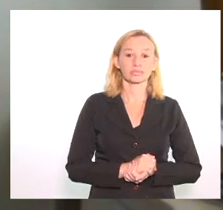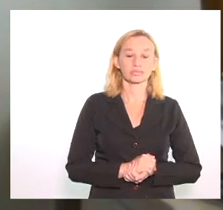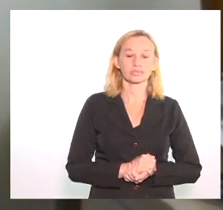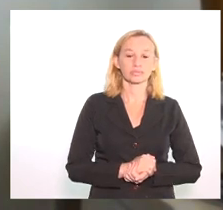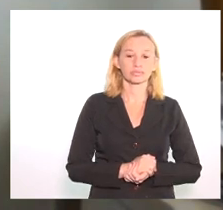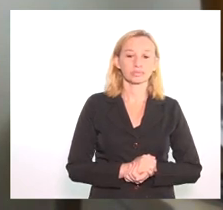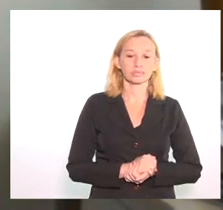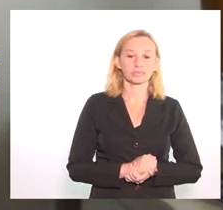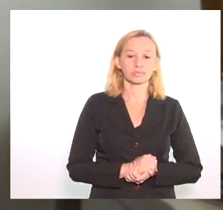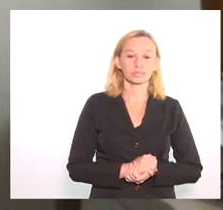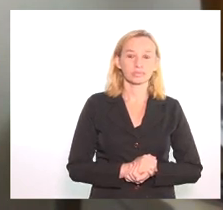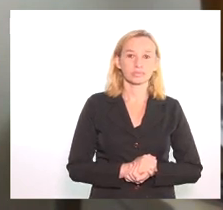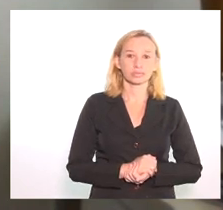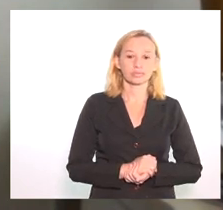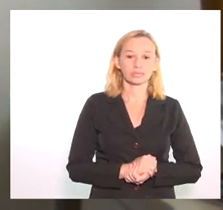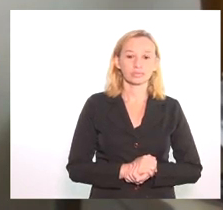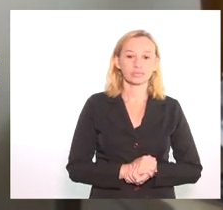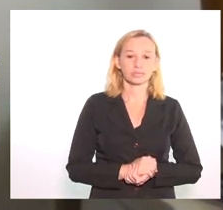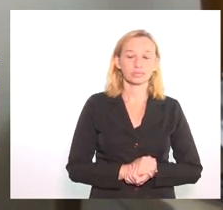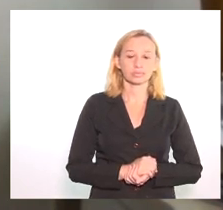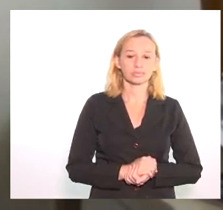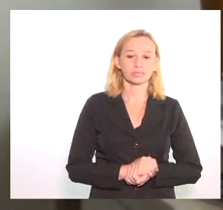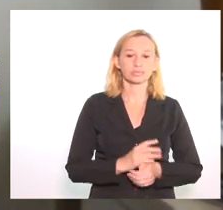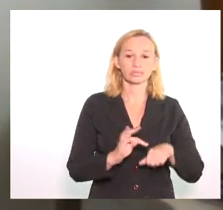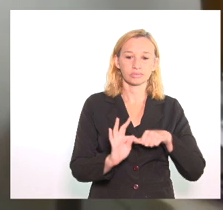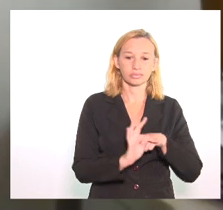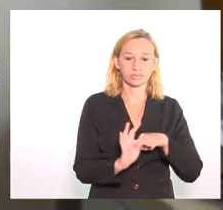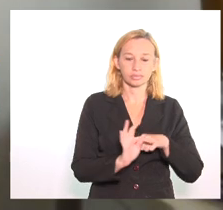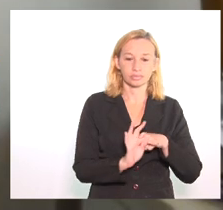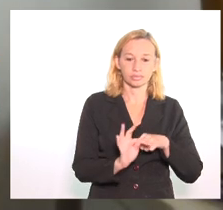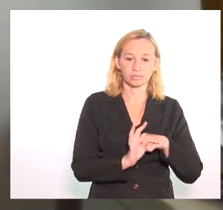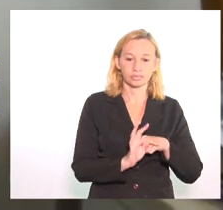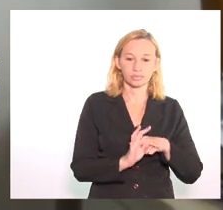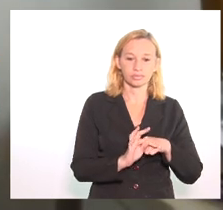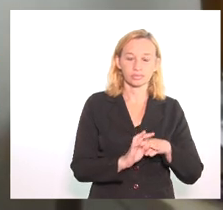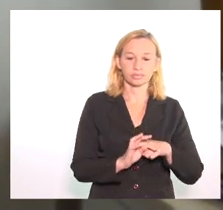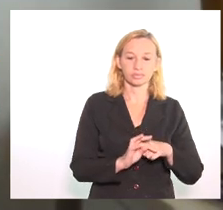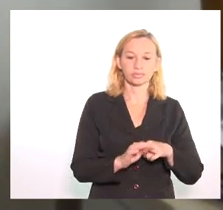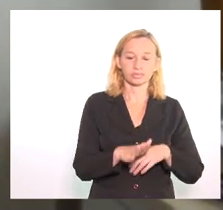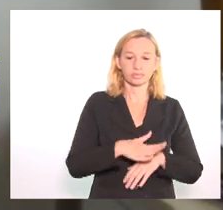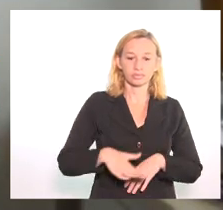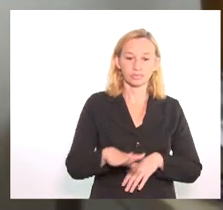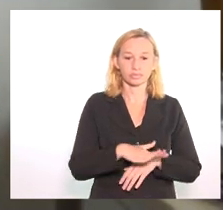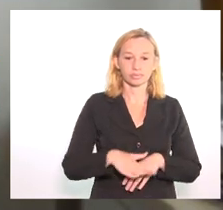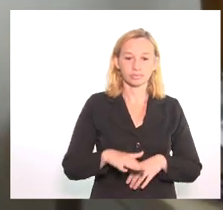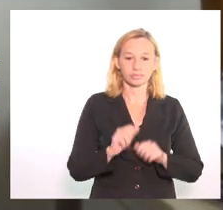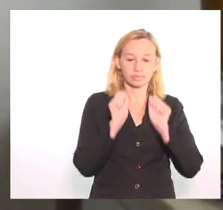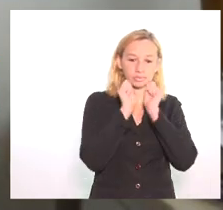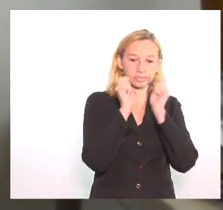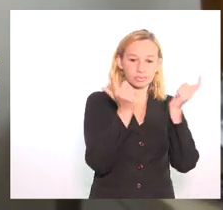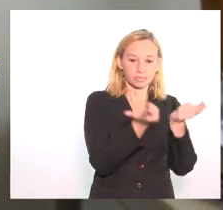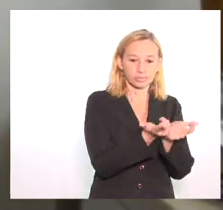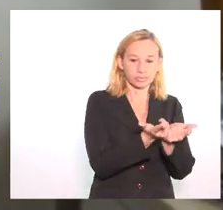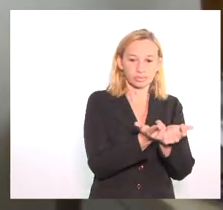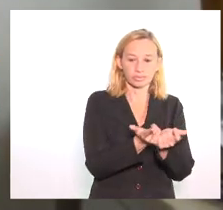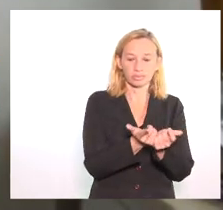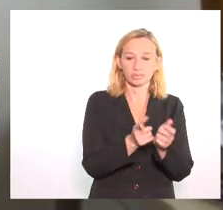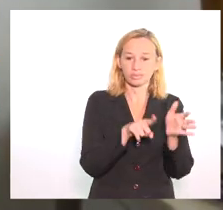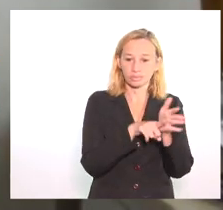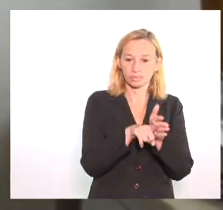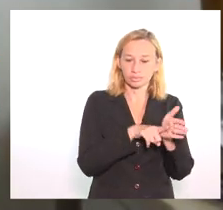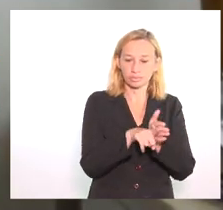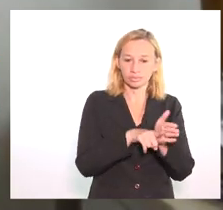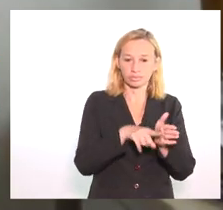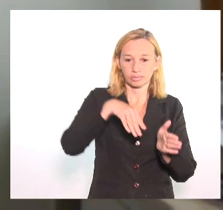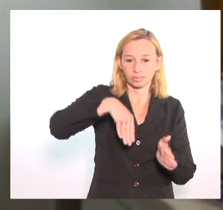passa a ser um quadro técnico da Assembleia Legislativa, lotada na assessoria fiscal. Doutora